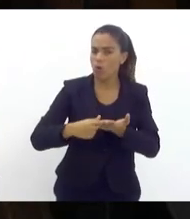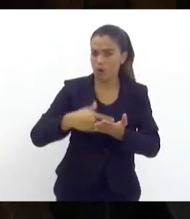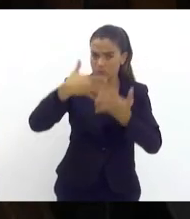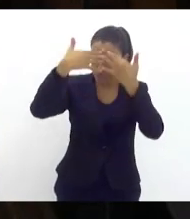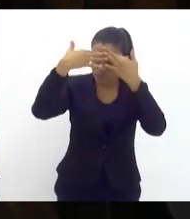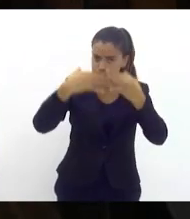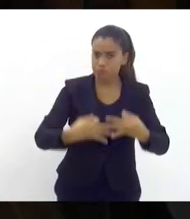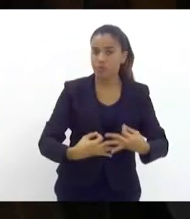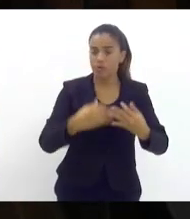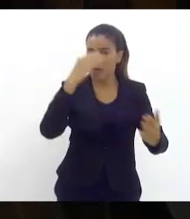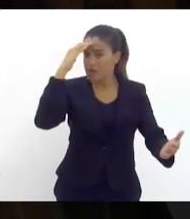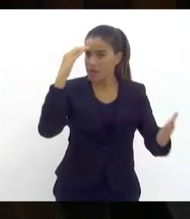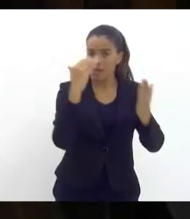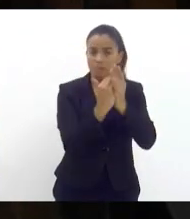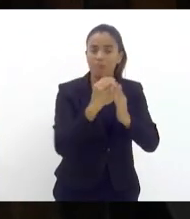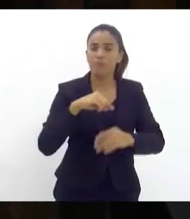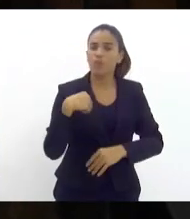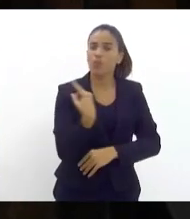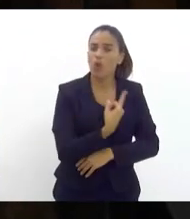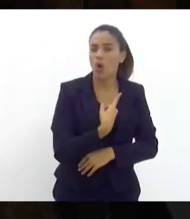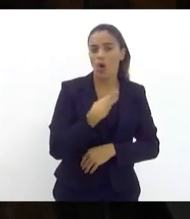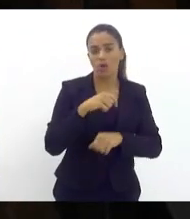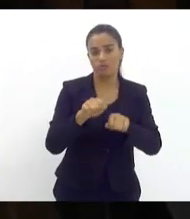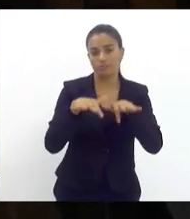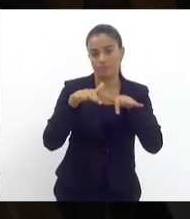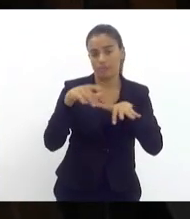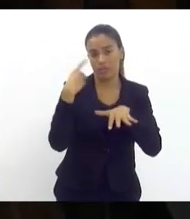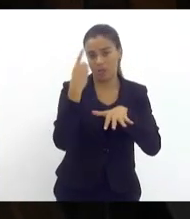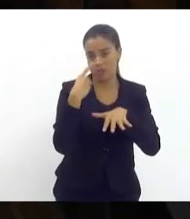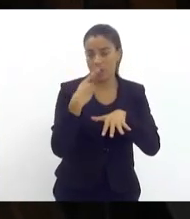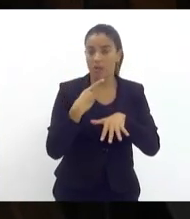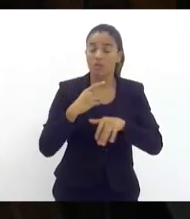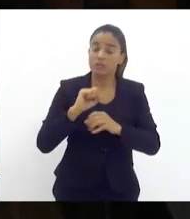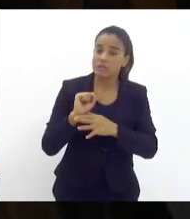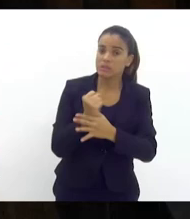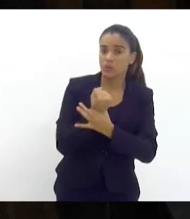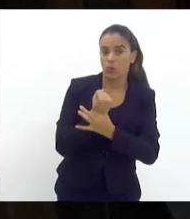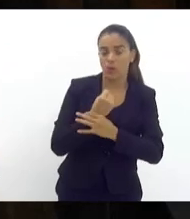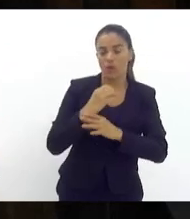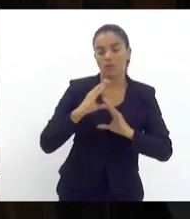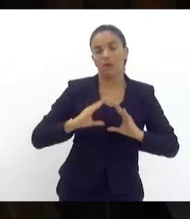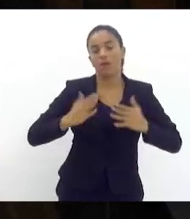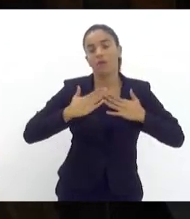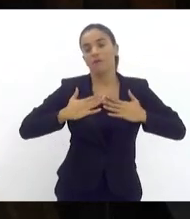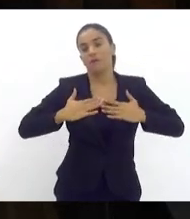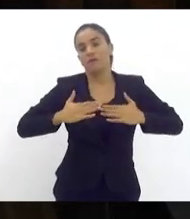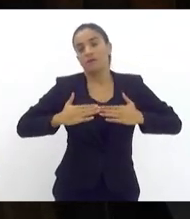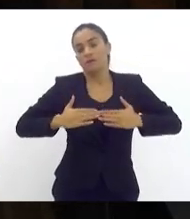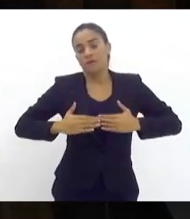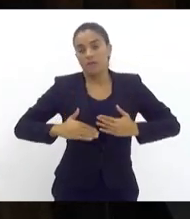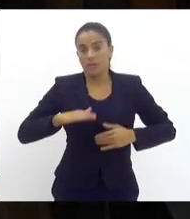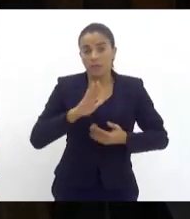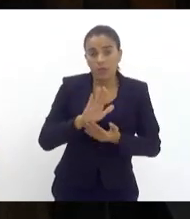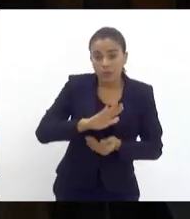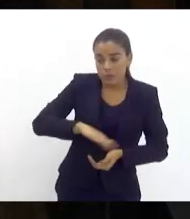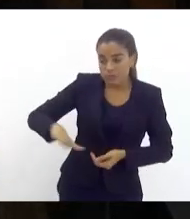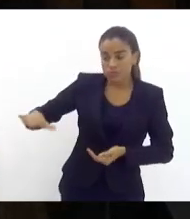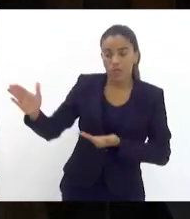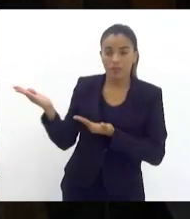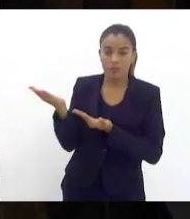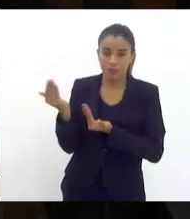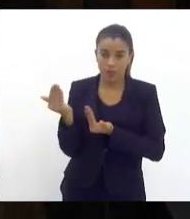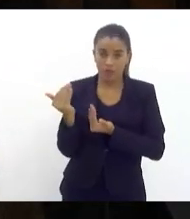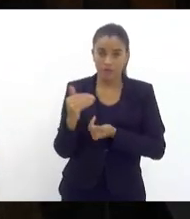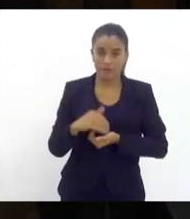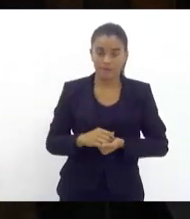dos nossos parlamentares com a segurança e bem-estar do jovem e olha esse